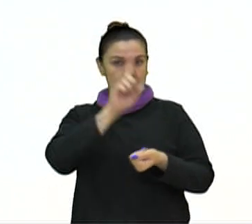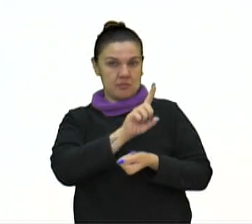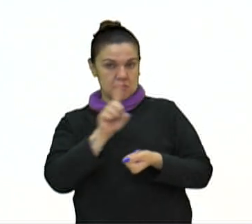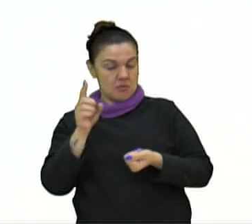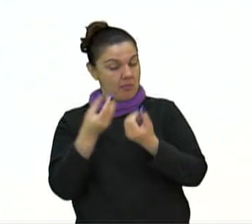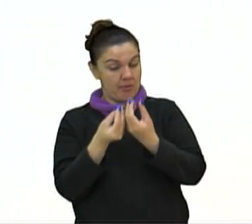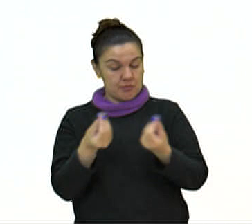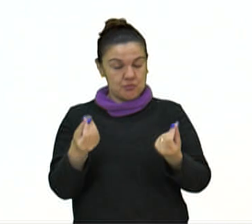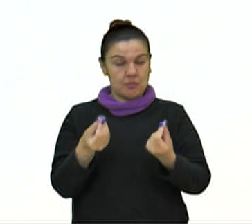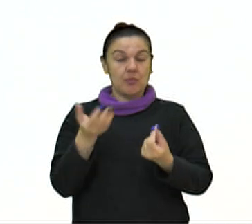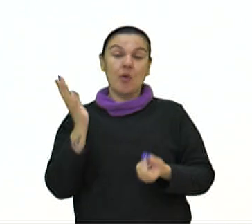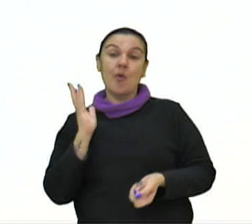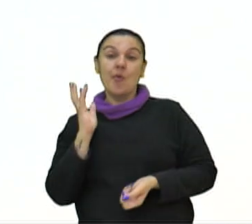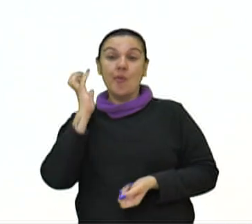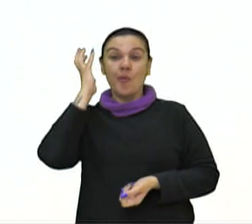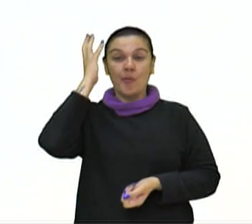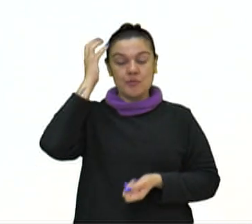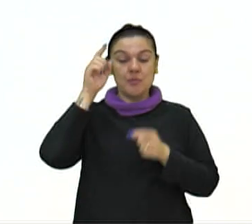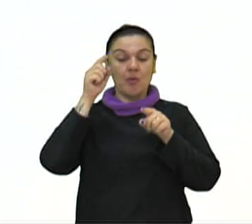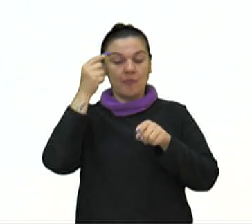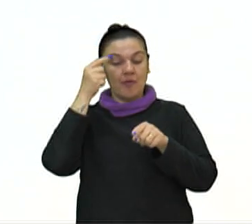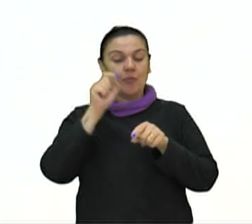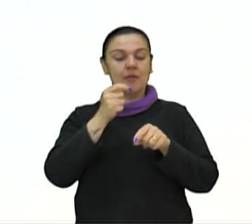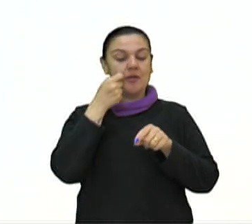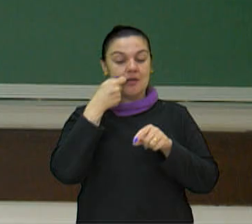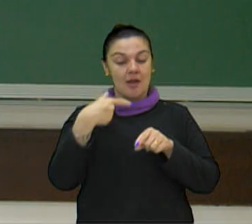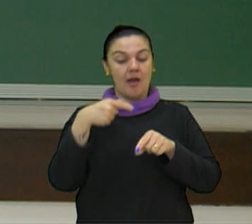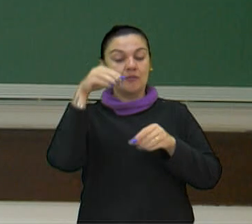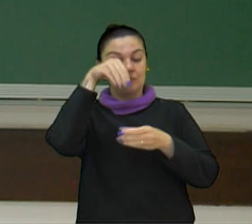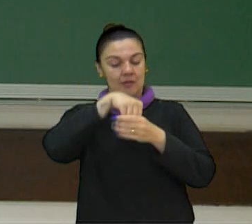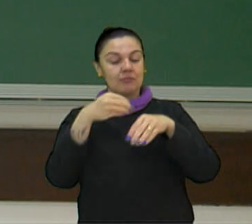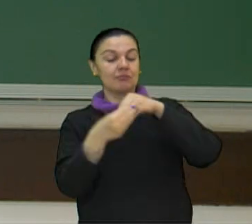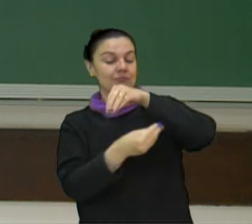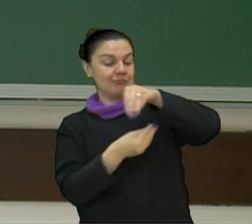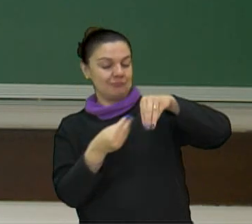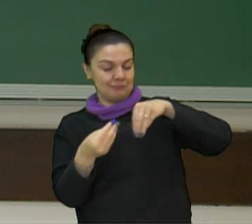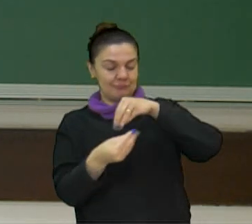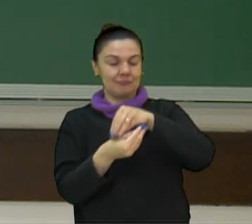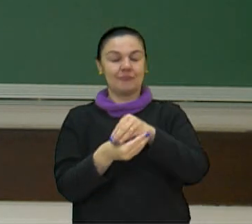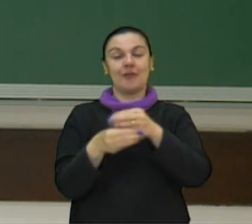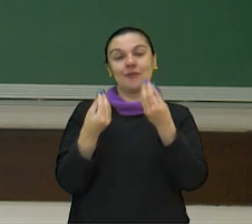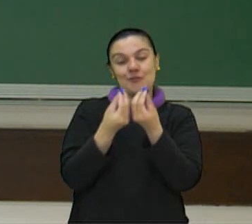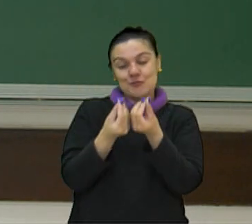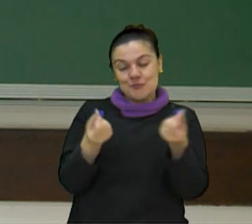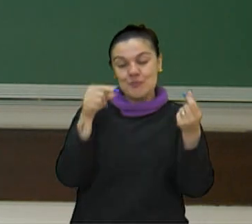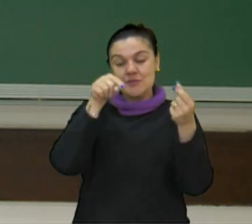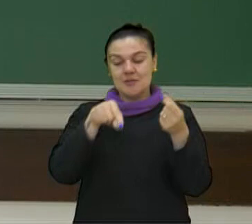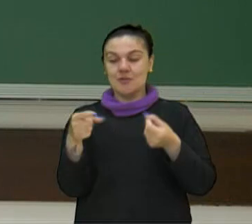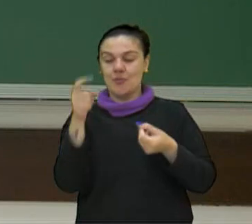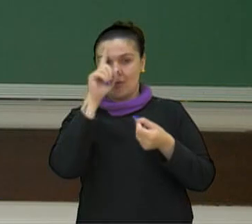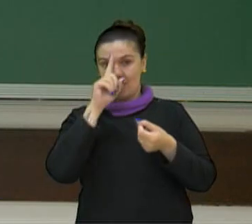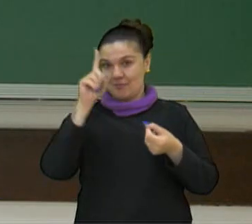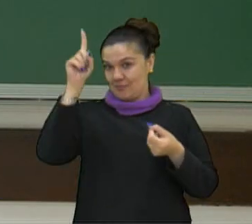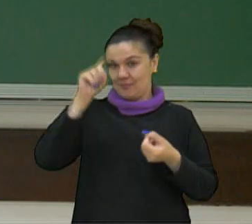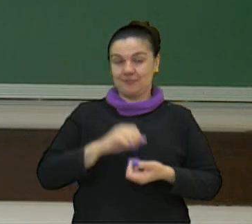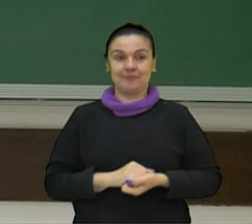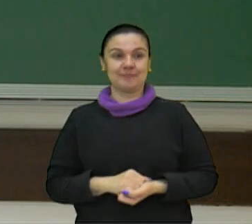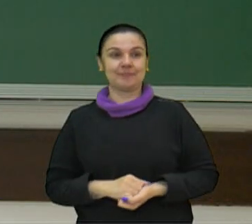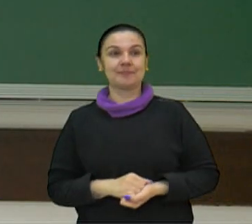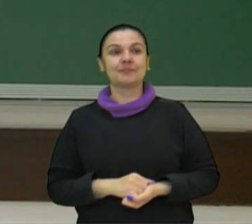uma substância. O gato é algo que existe na substância, nesta única substância que existe, que é Deus.